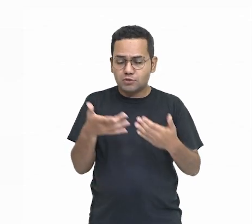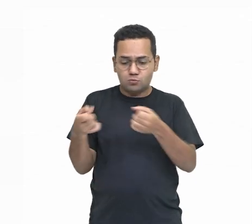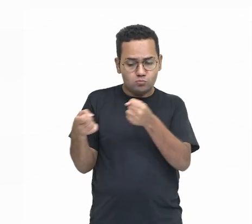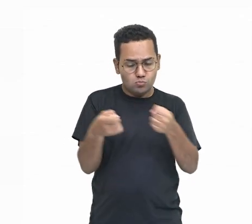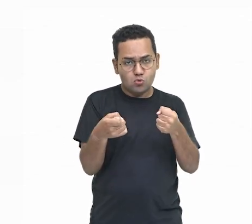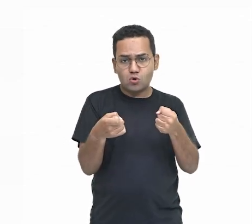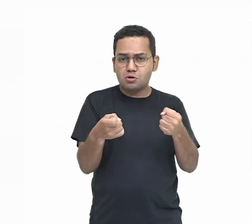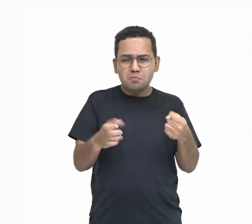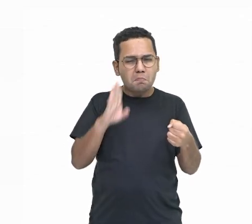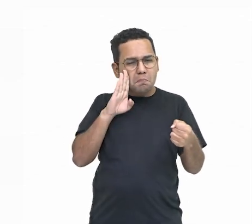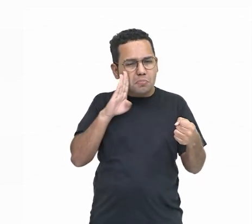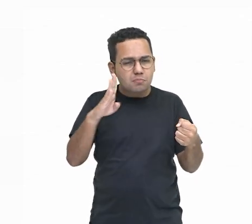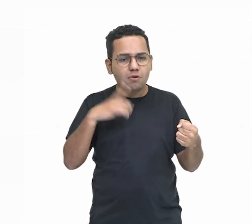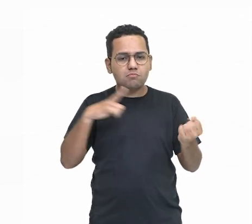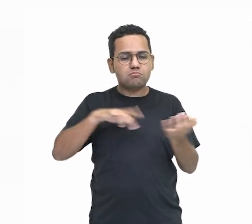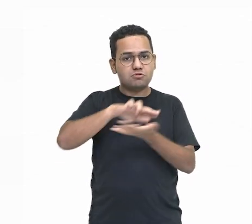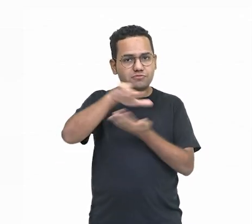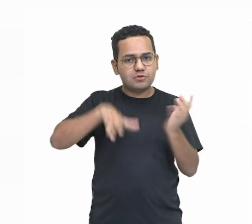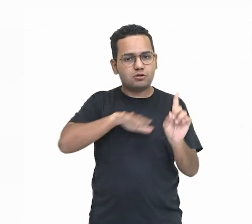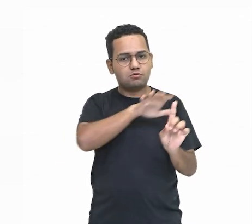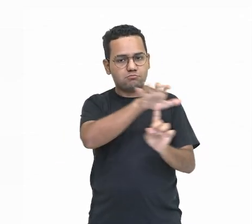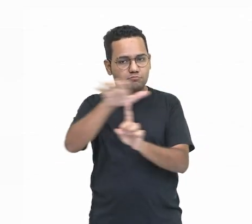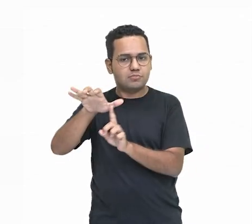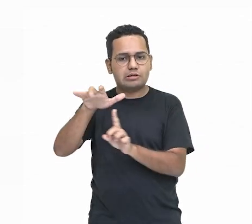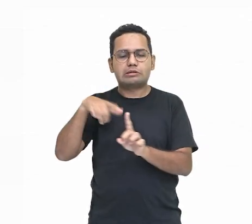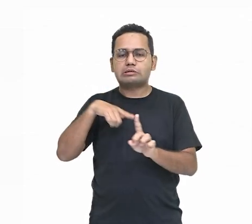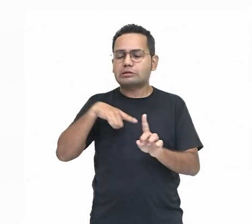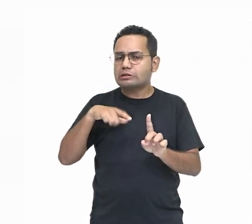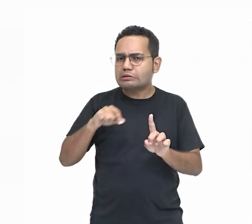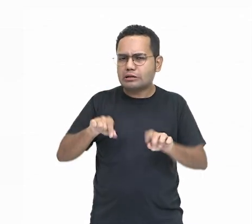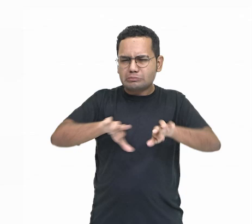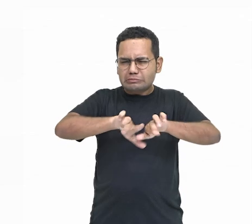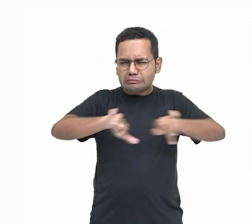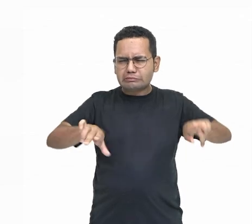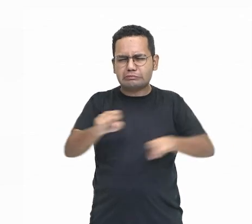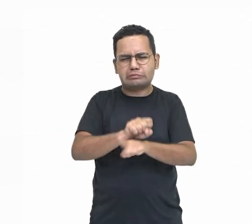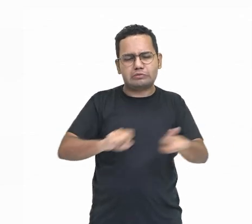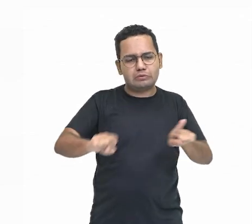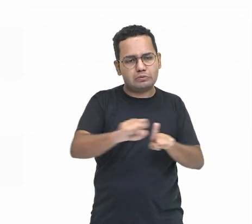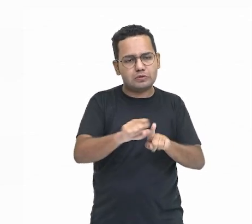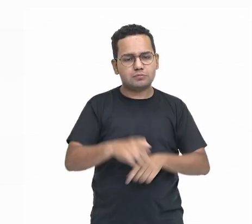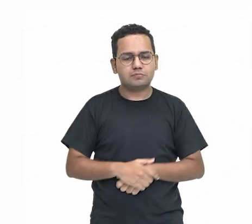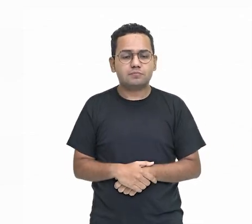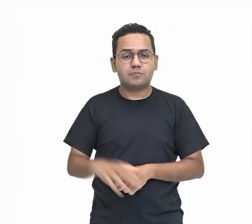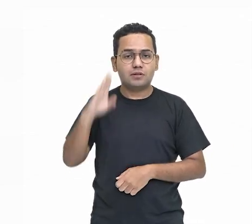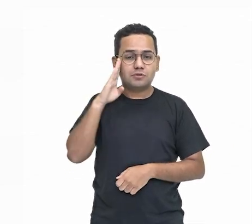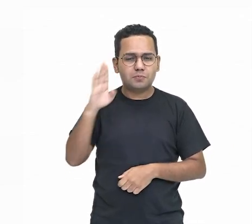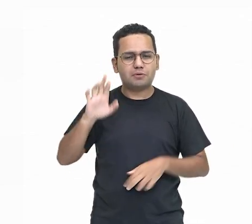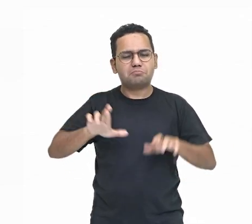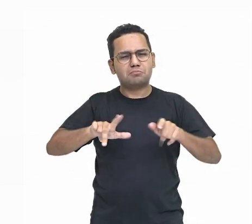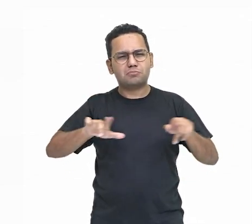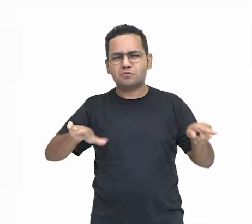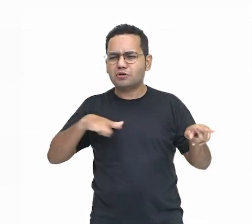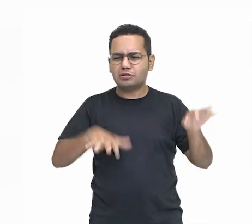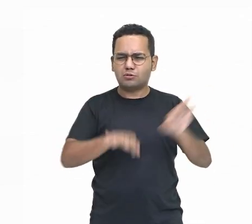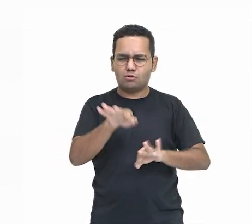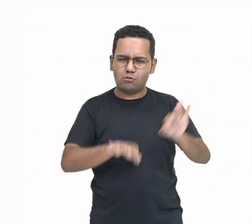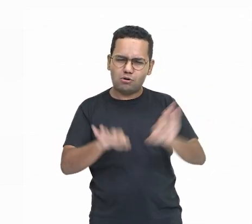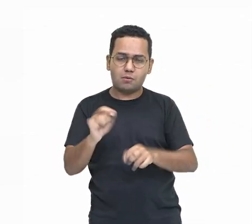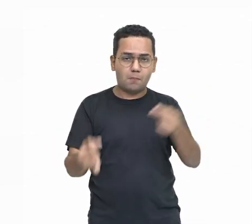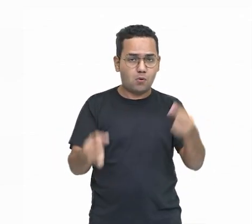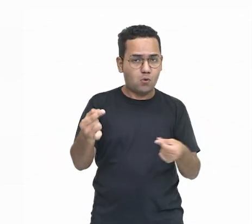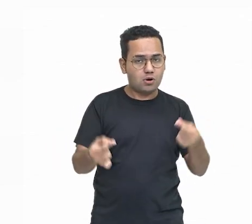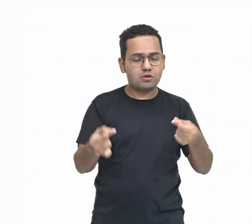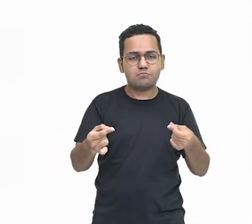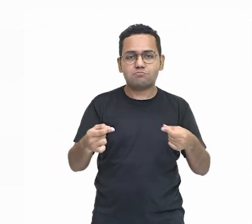legítimo e as formas de dominação no contexto de muitas sociedades e suas principais diferenças